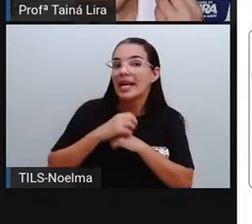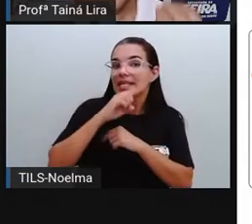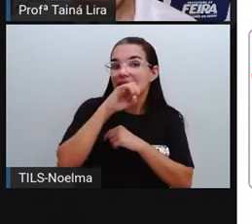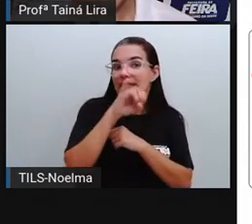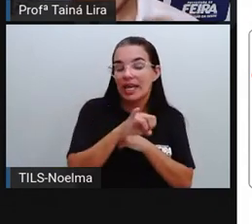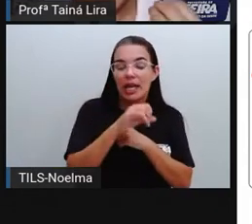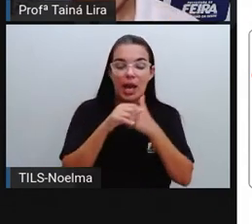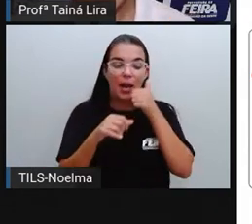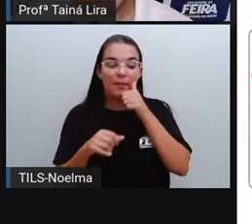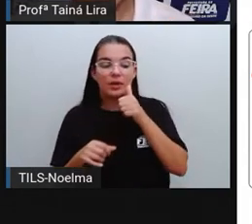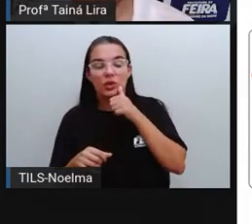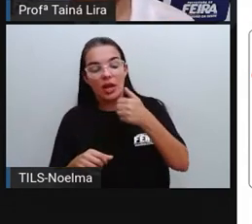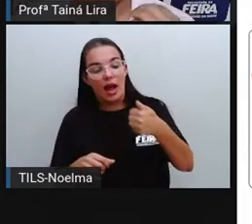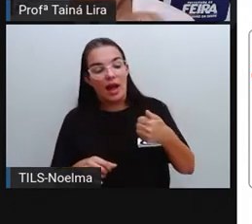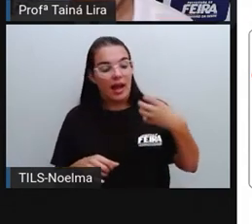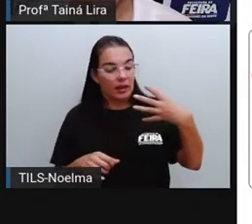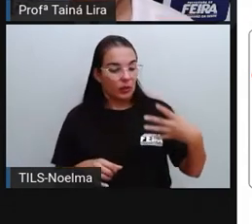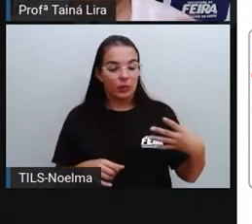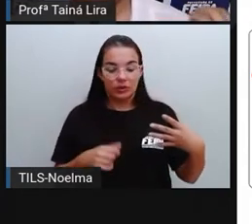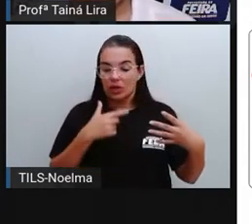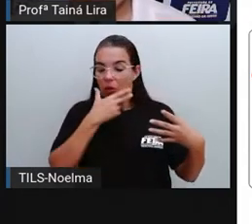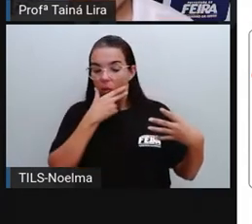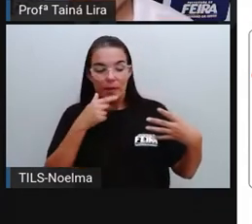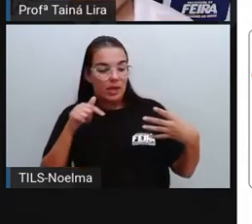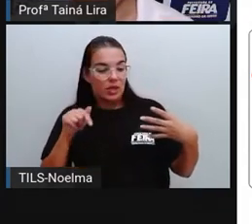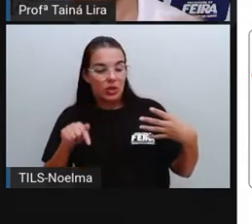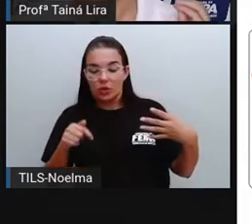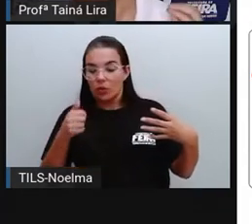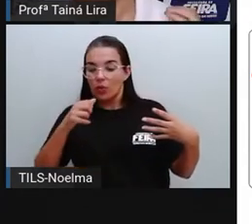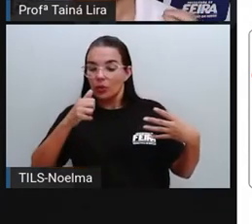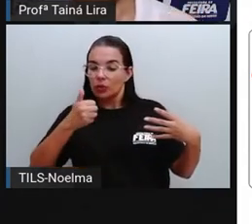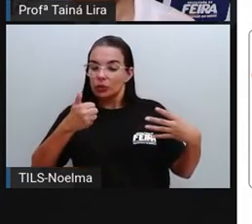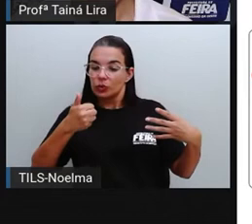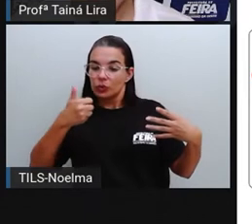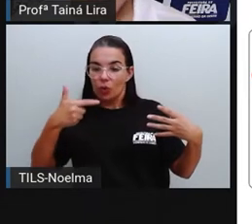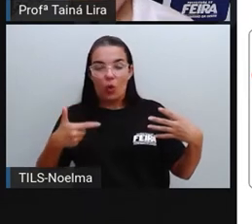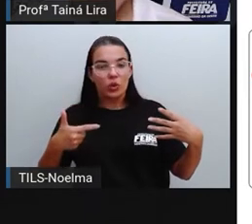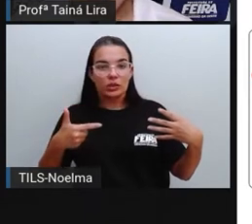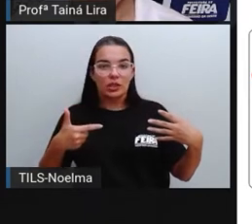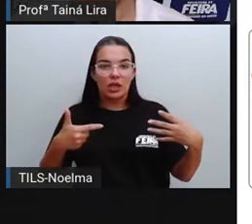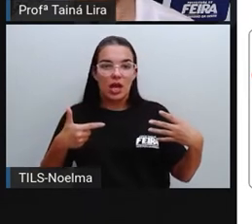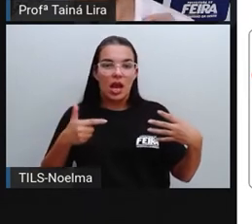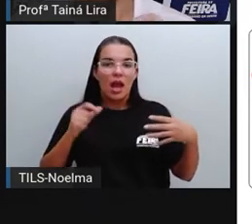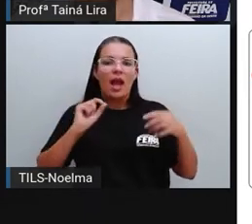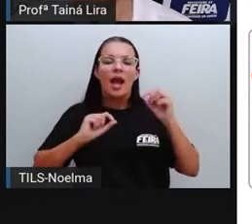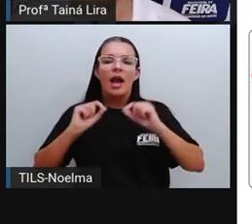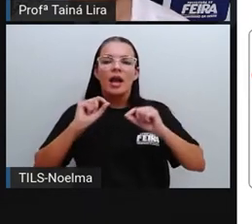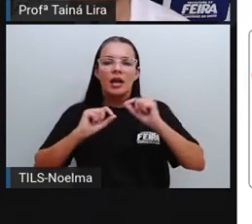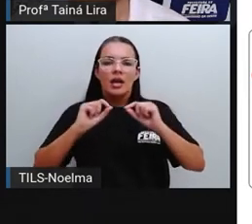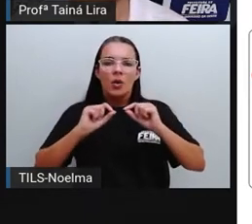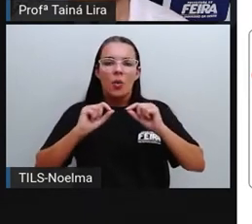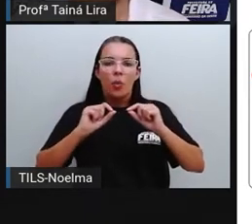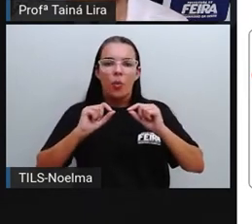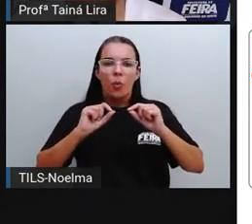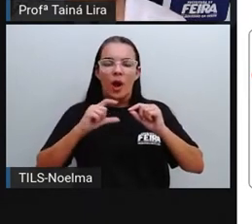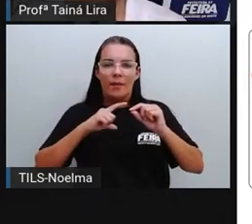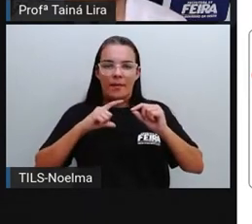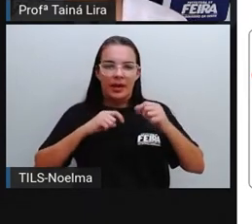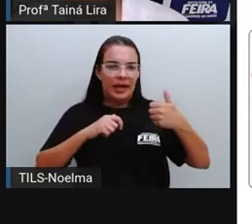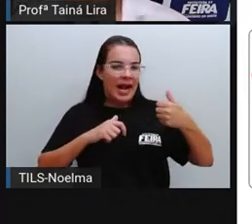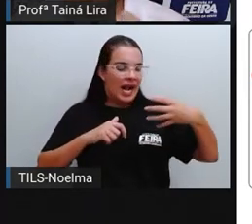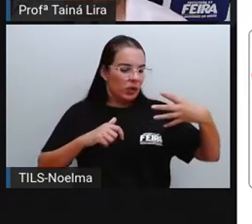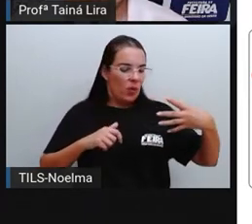a mesma questão ali do jogo de Lívia e de Joaquim. Então, lembrando que Lívia fez 14